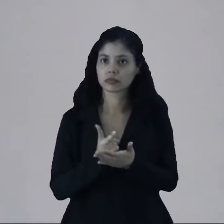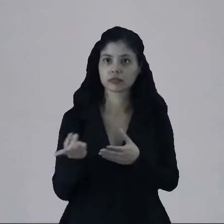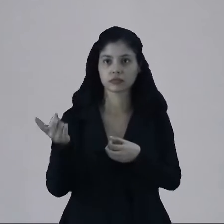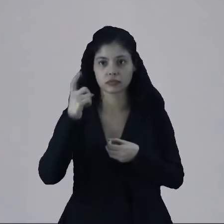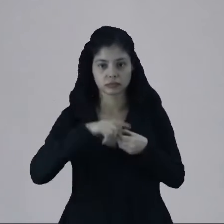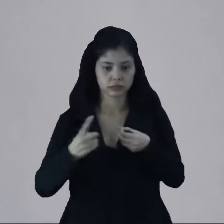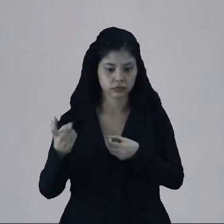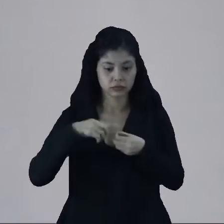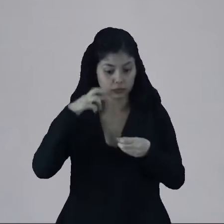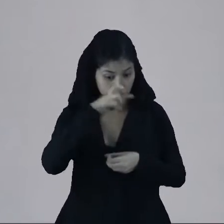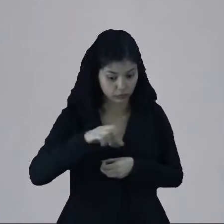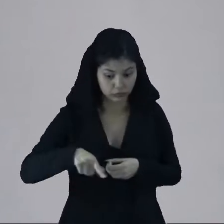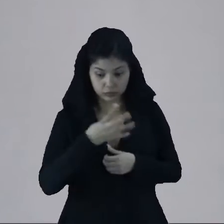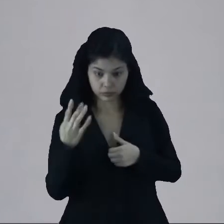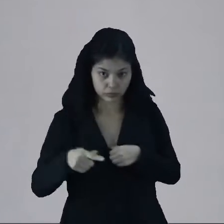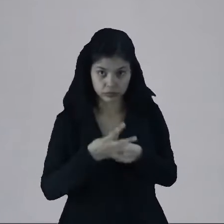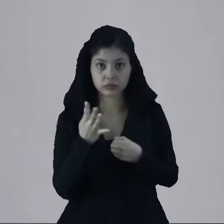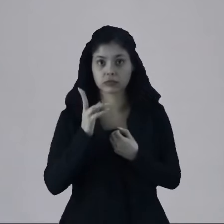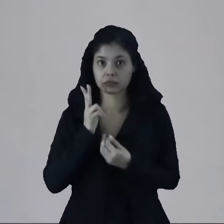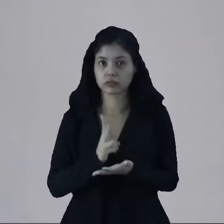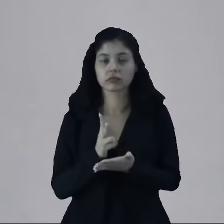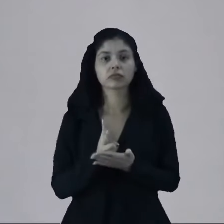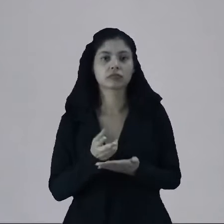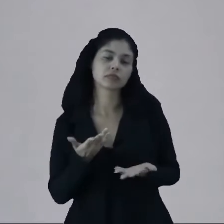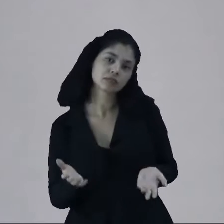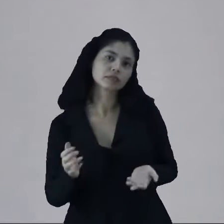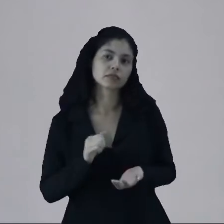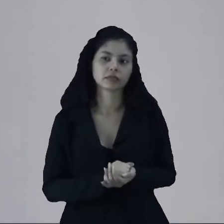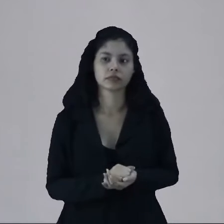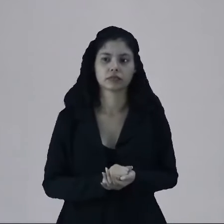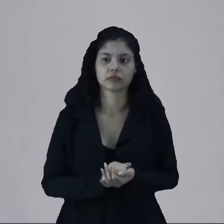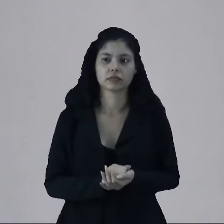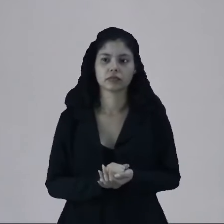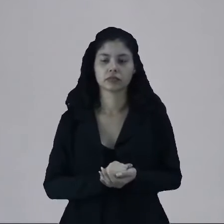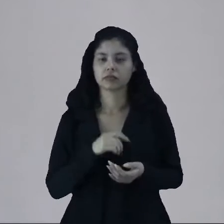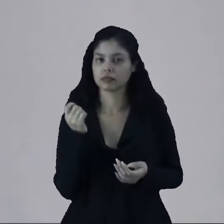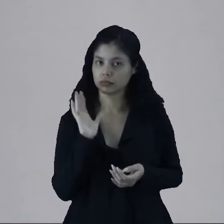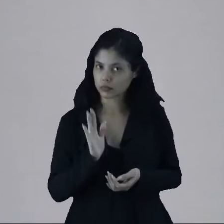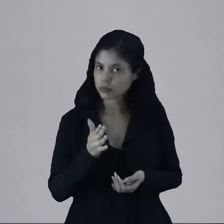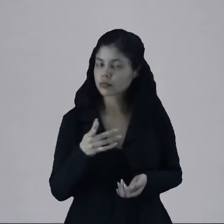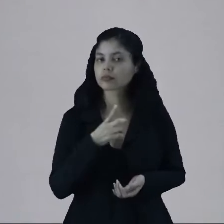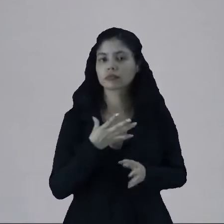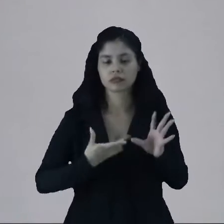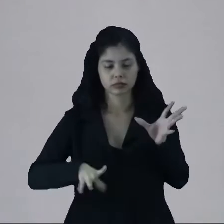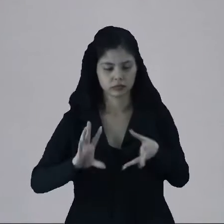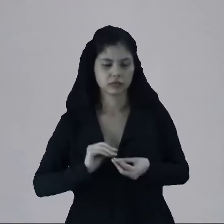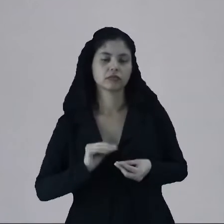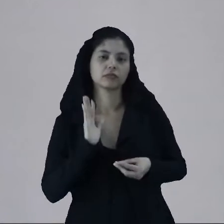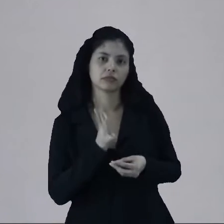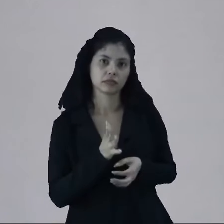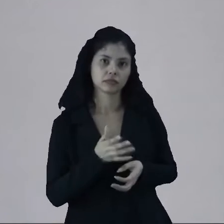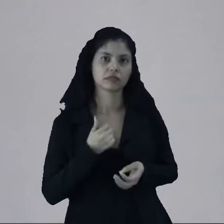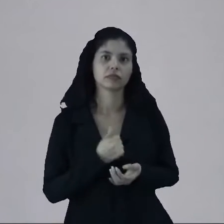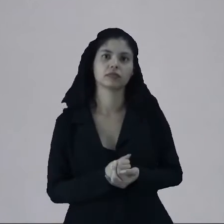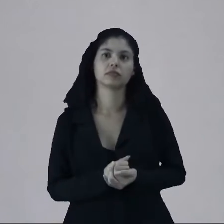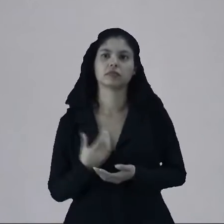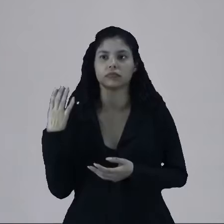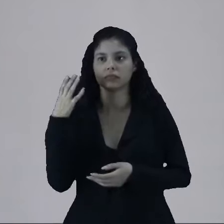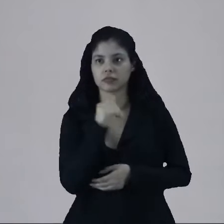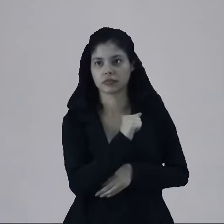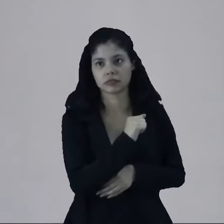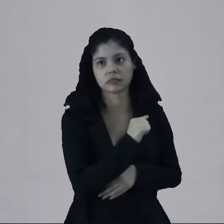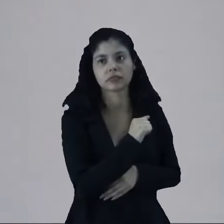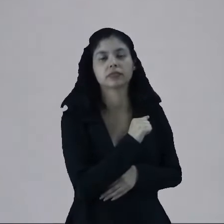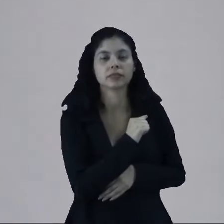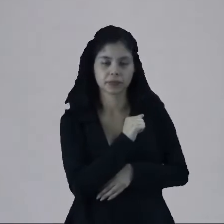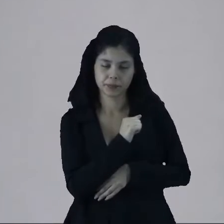indo lá conferir quantas bolinhas, quem é quadradinho, qual é que está afetado. Não, você já tem um resumo ali, isso já te dá uma velocidade